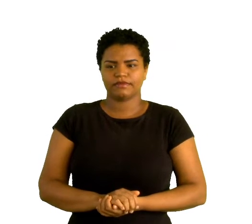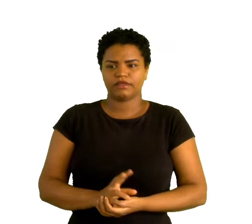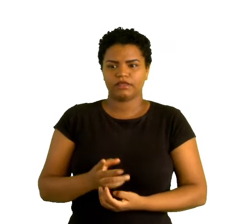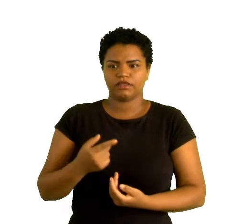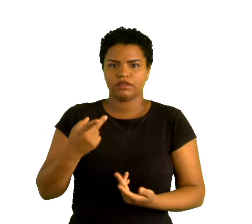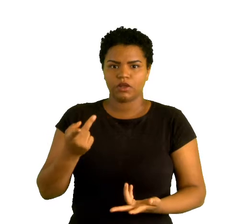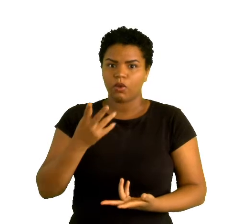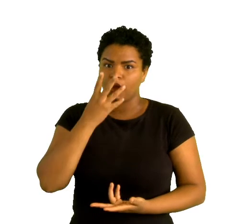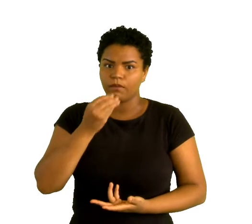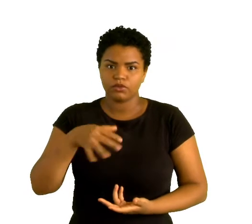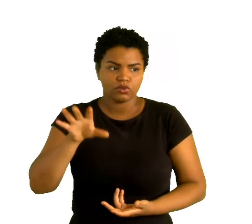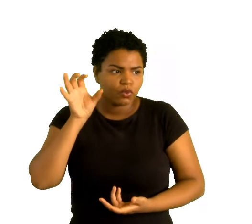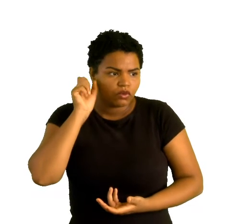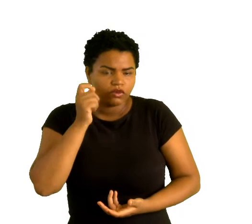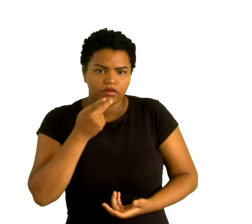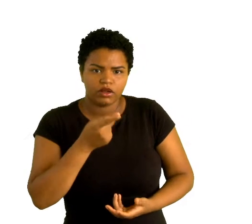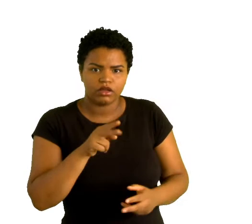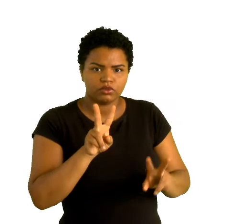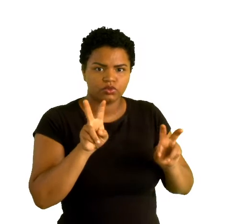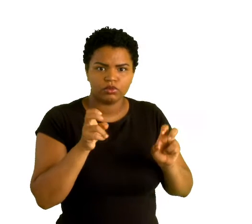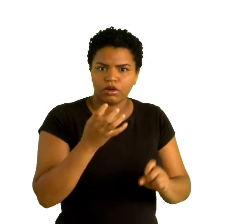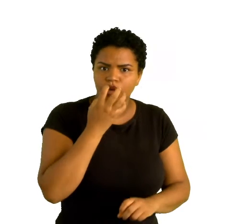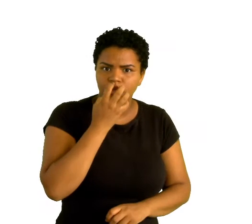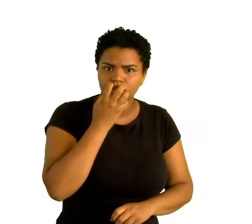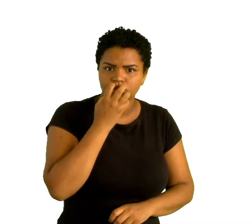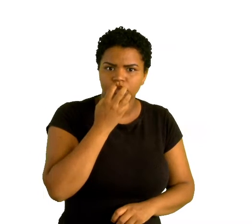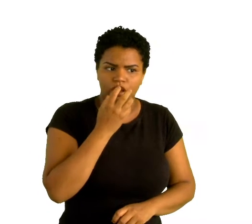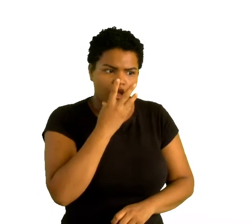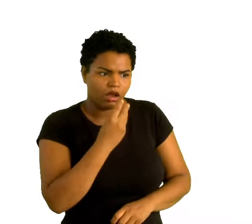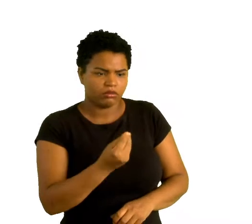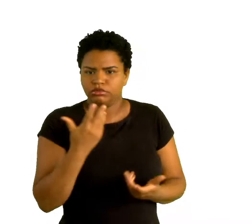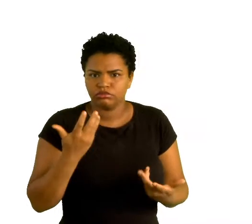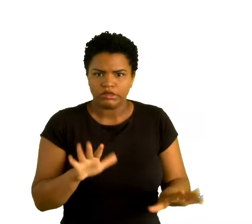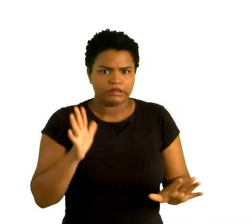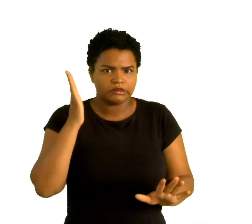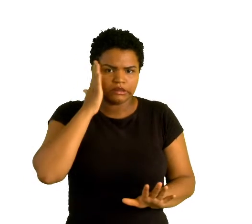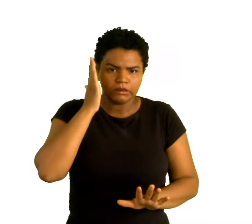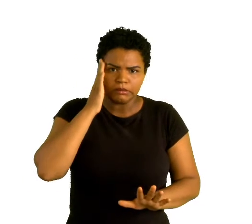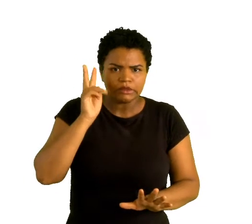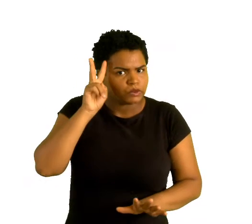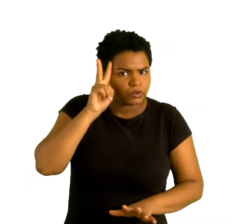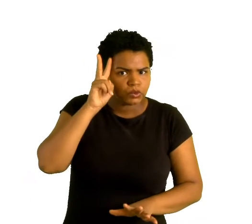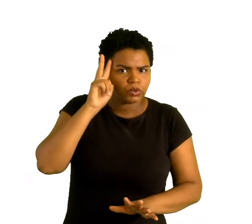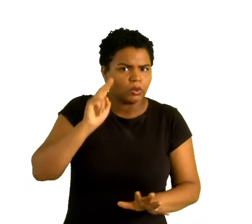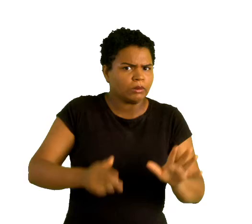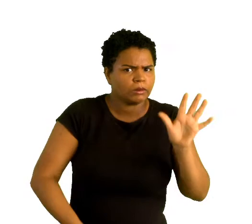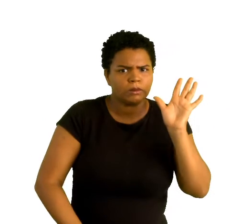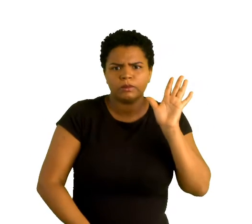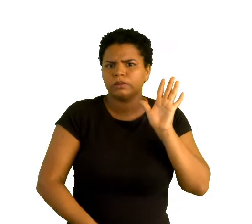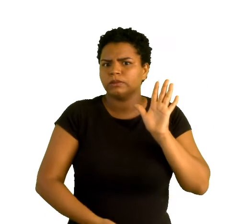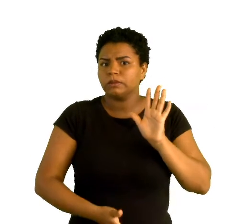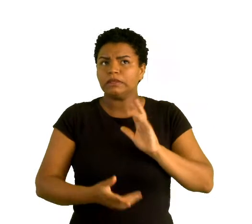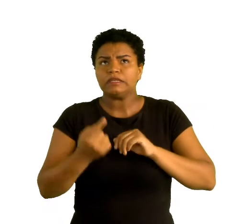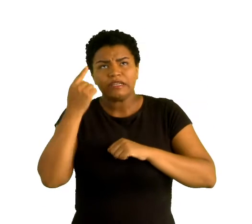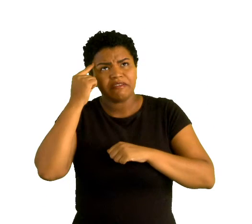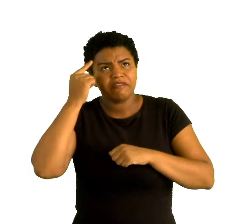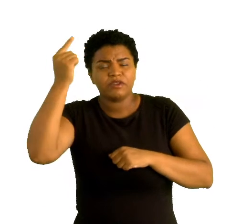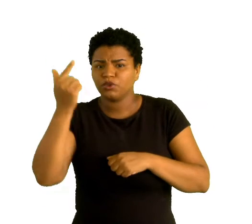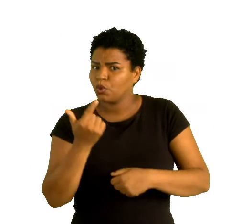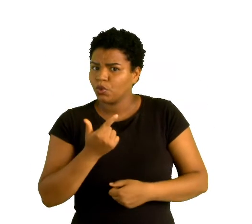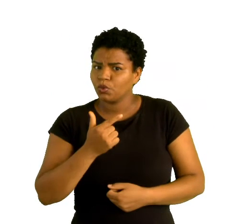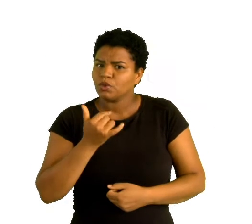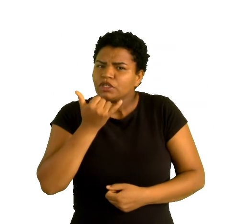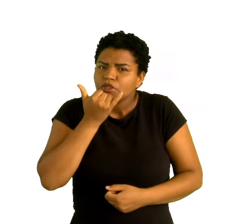do cachorro, a dona raposa não quis nem saber da história e tratou de inventar uma bela